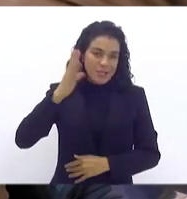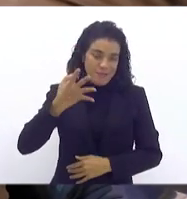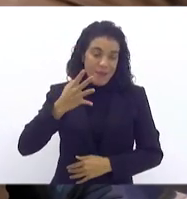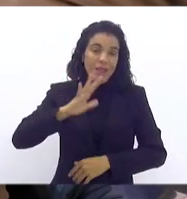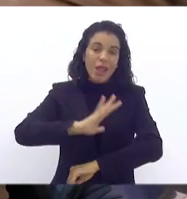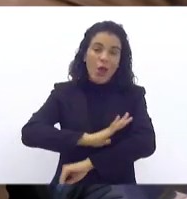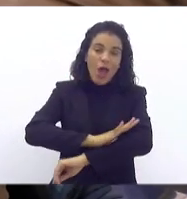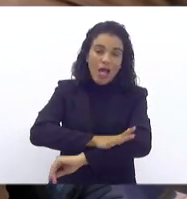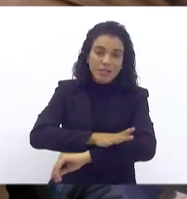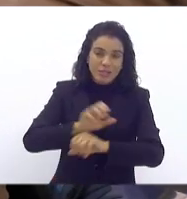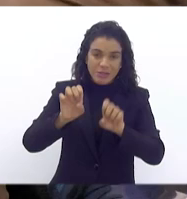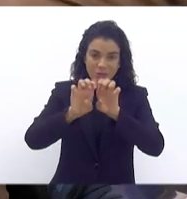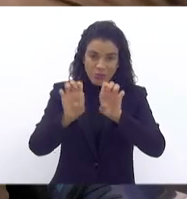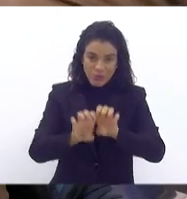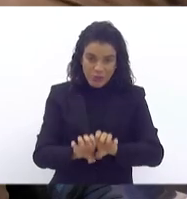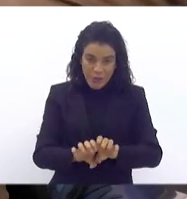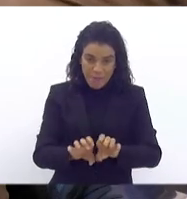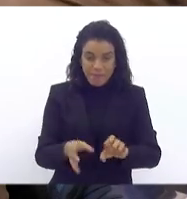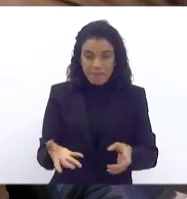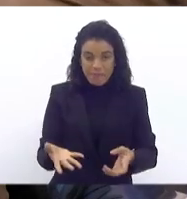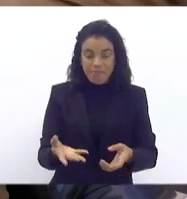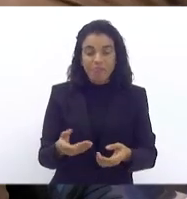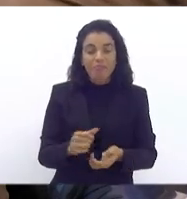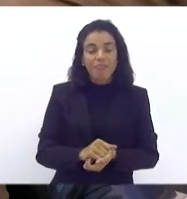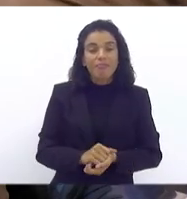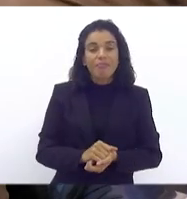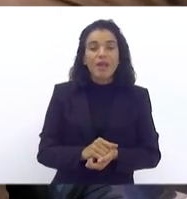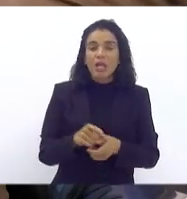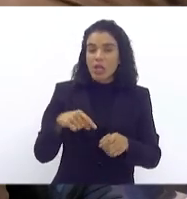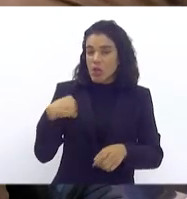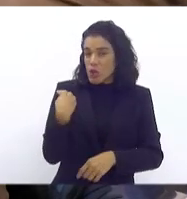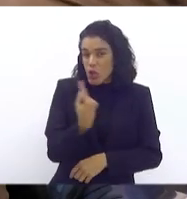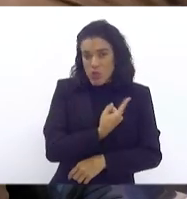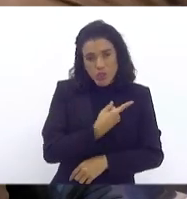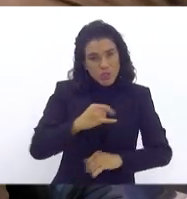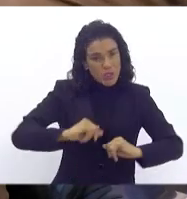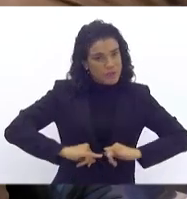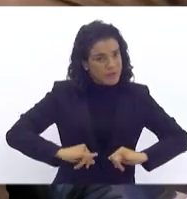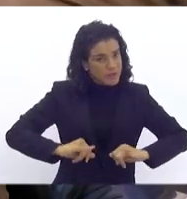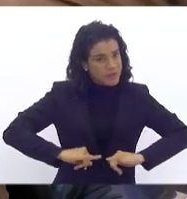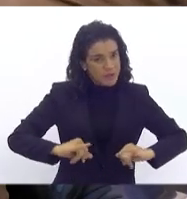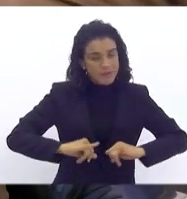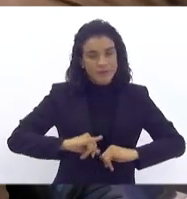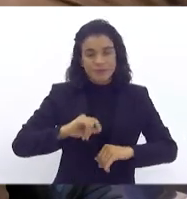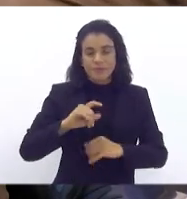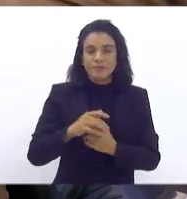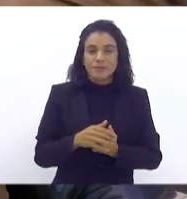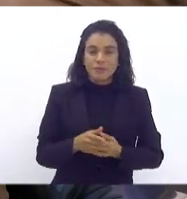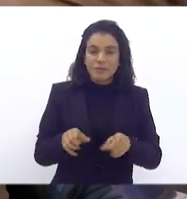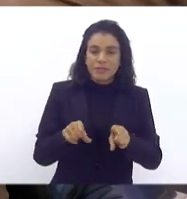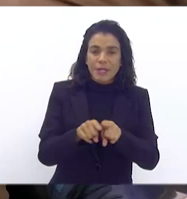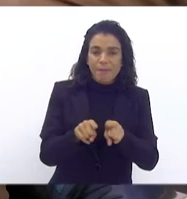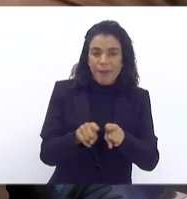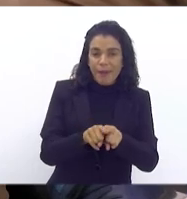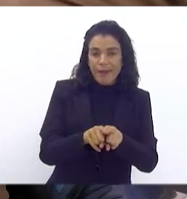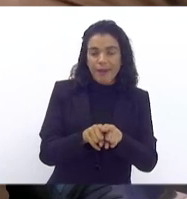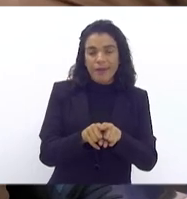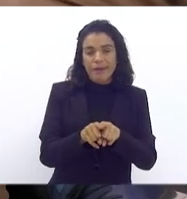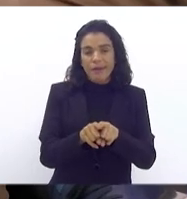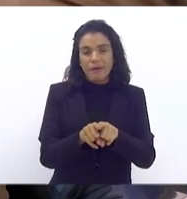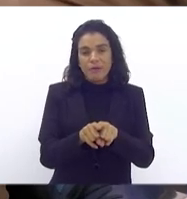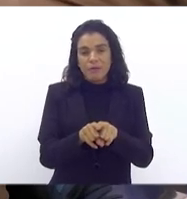racismo estrutural que ele atinge a todos nós ele atinge a